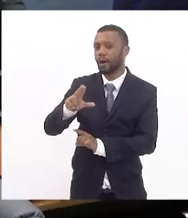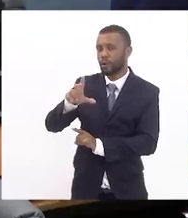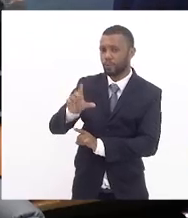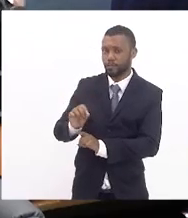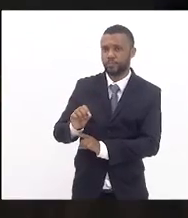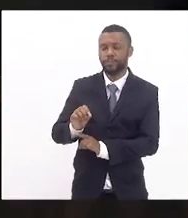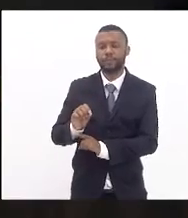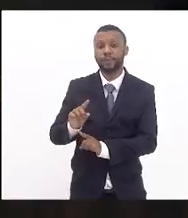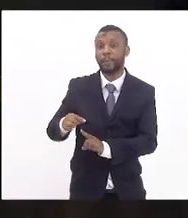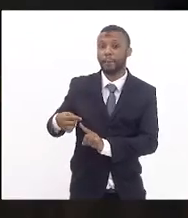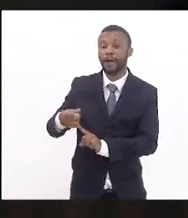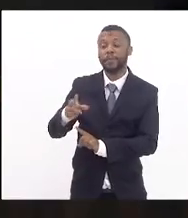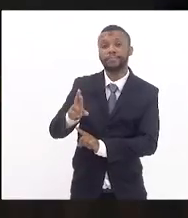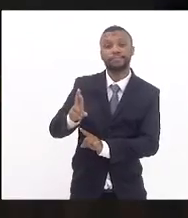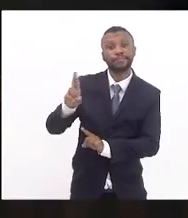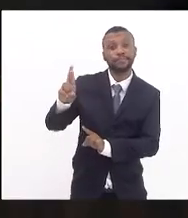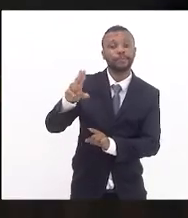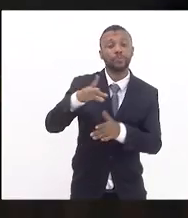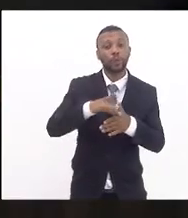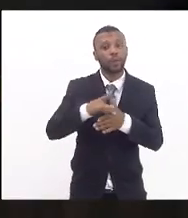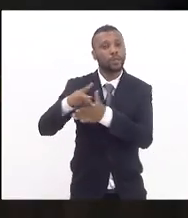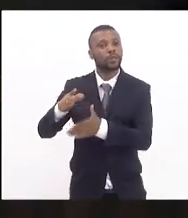Com delegação do líder do governo